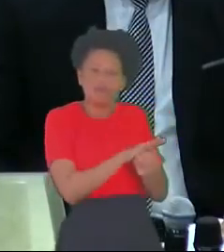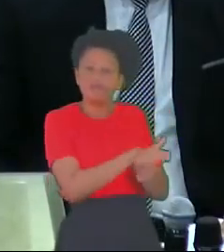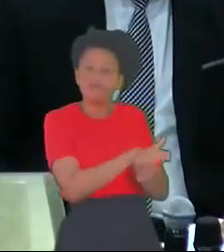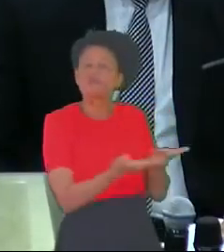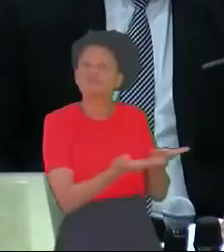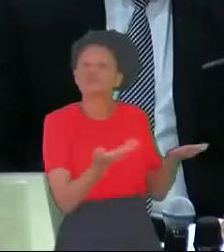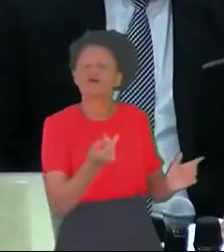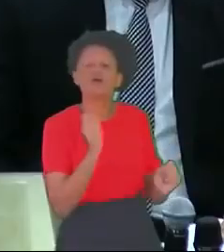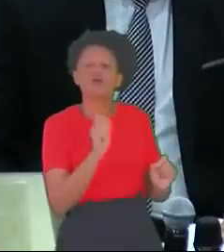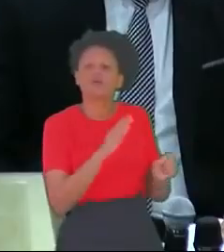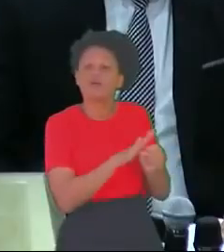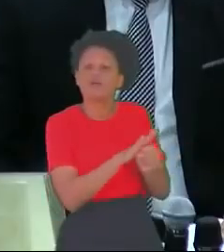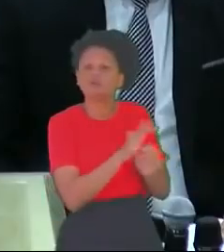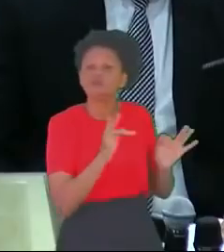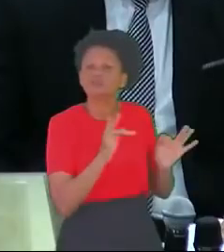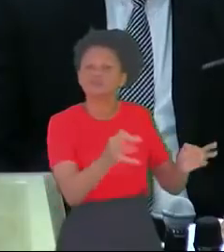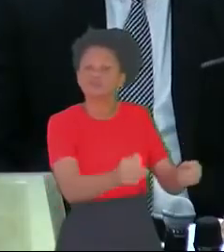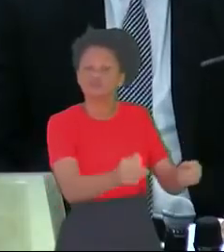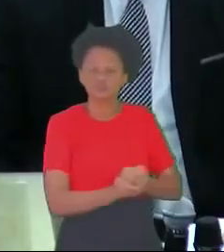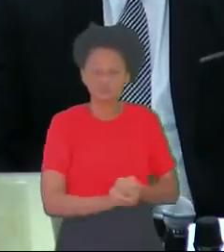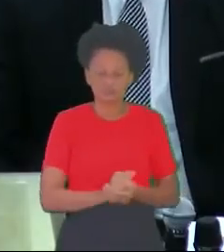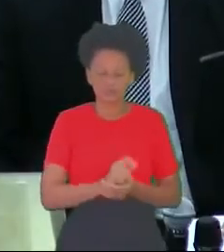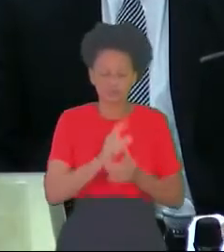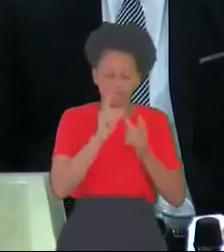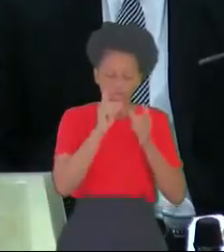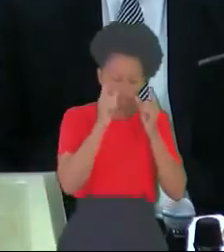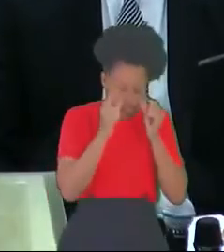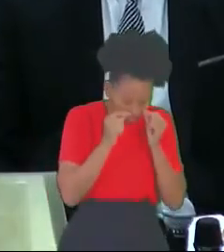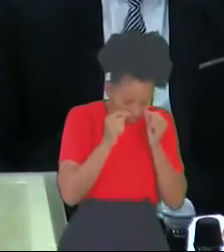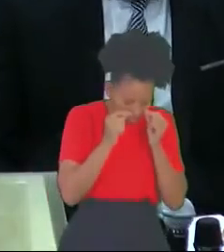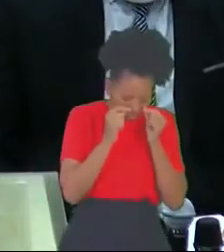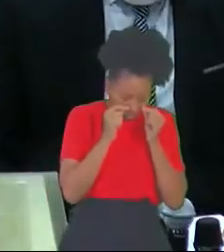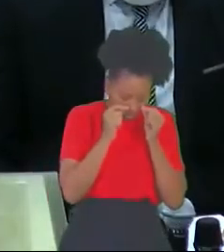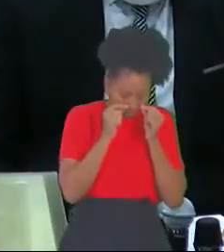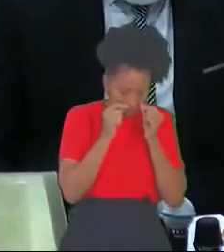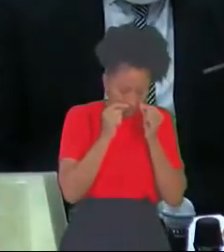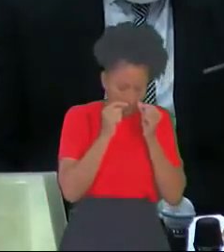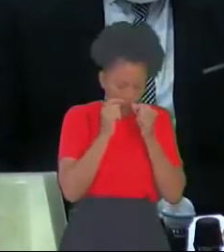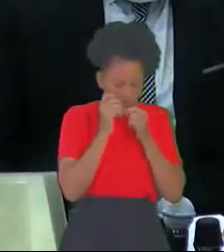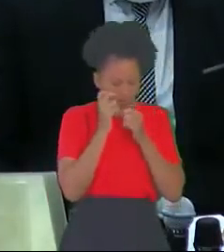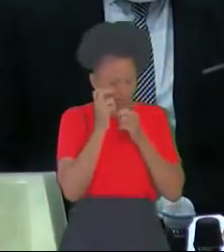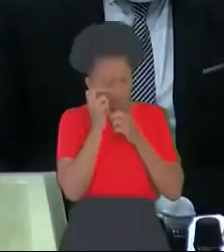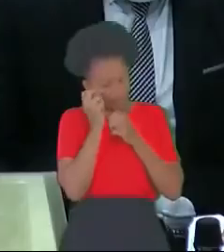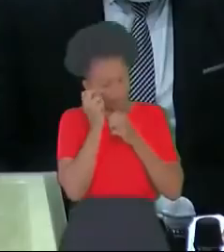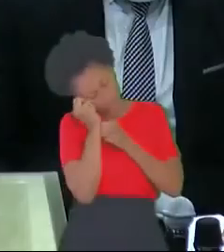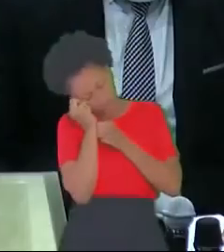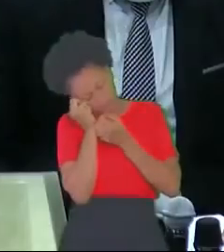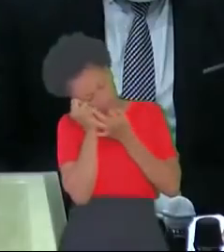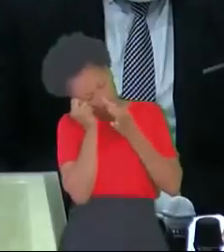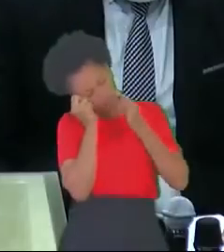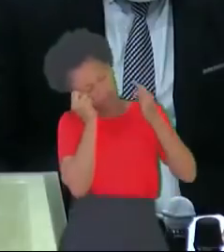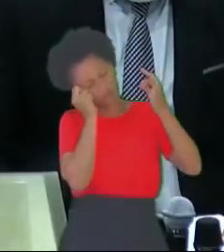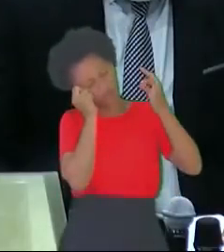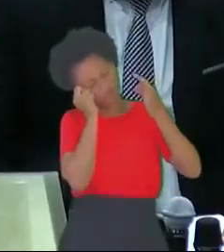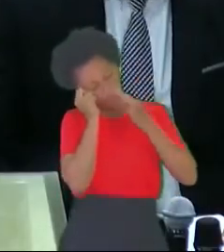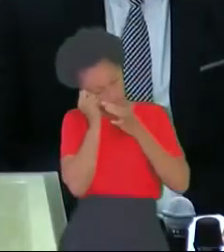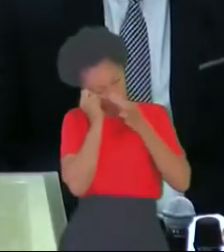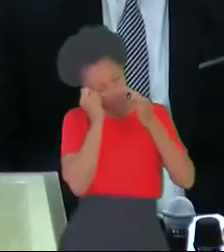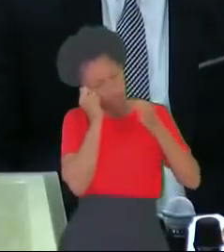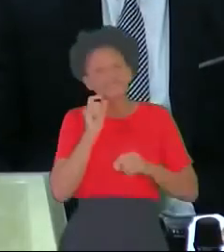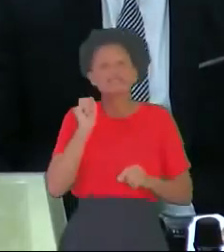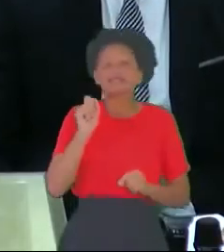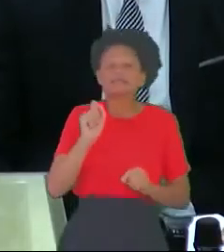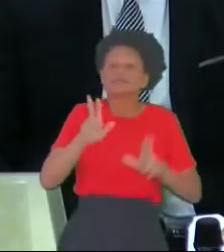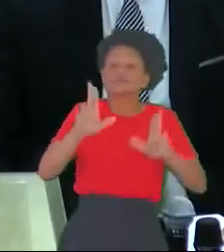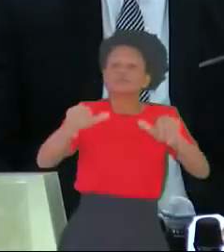que aconteceu com todas. Tosquenejaram. E o que mais? Adormeceram. Ninguém escapa de dormir. Quem foi aqui que